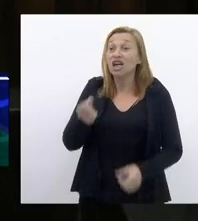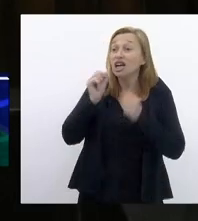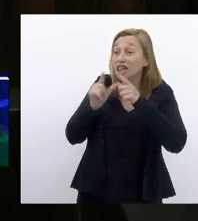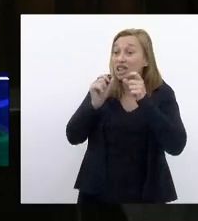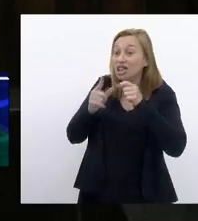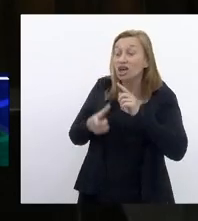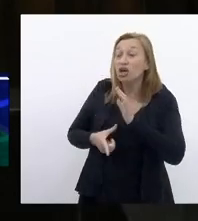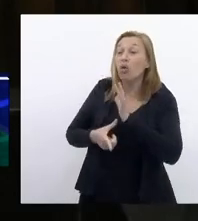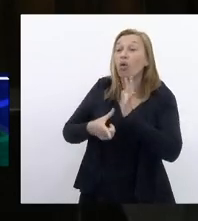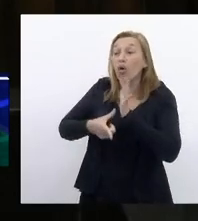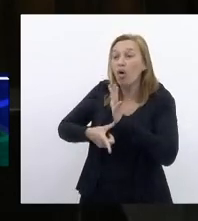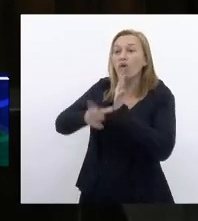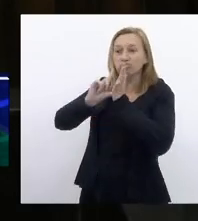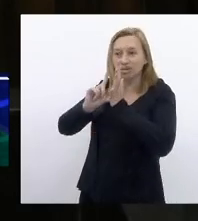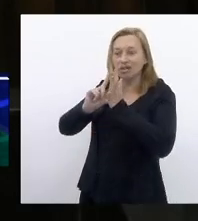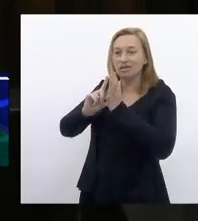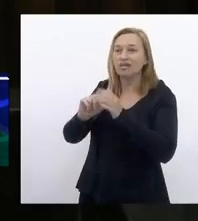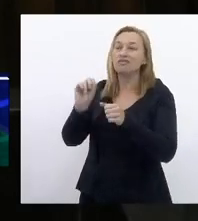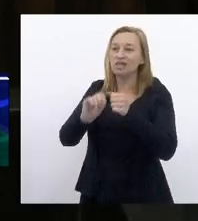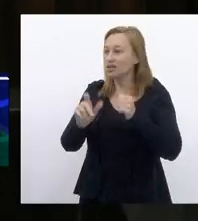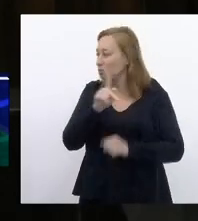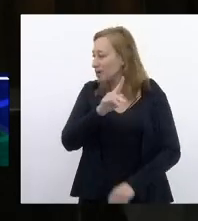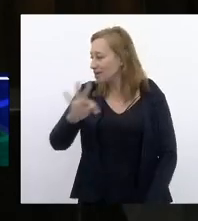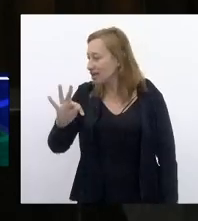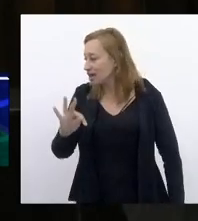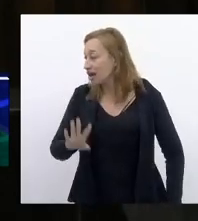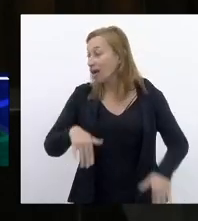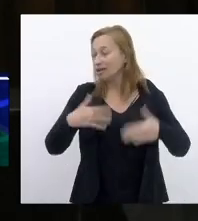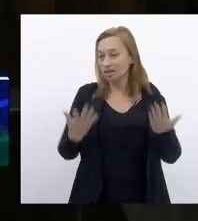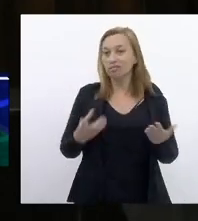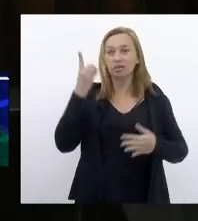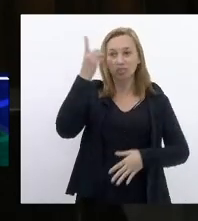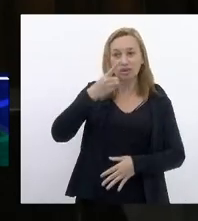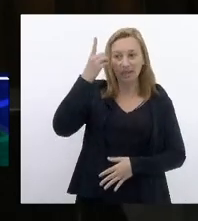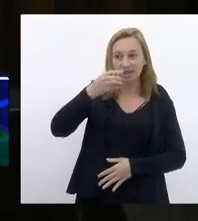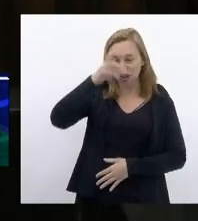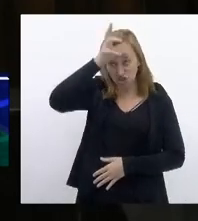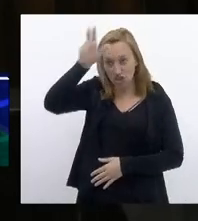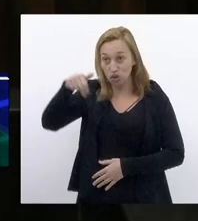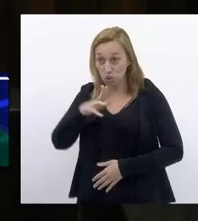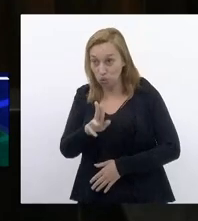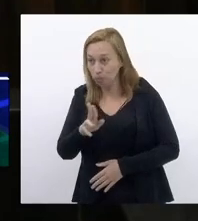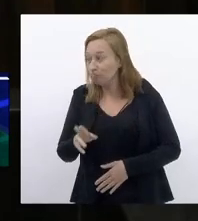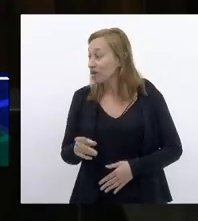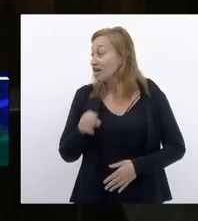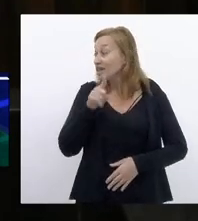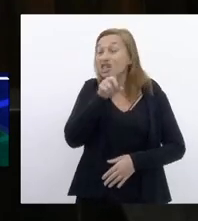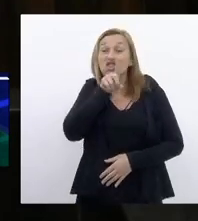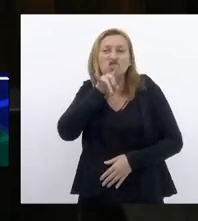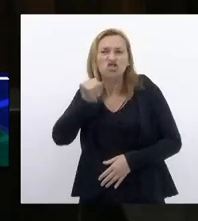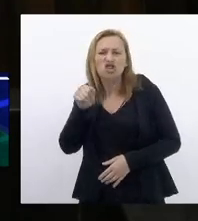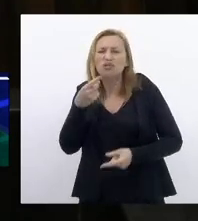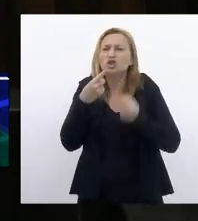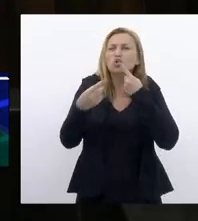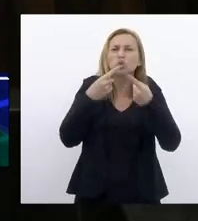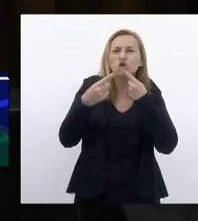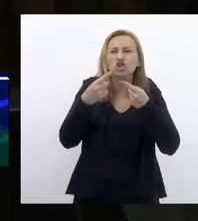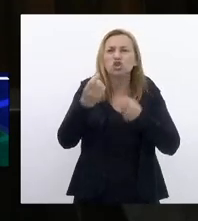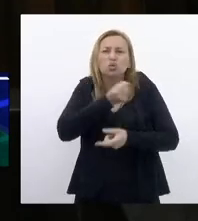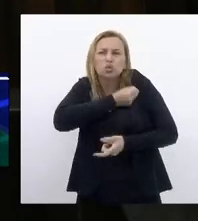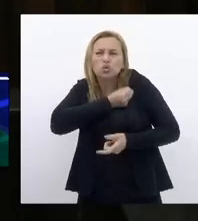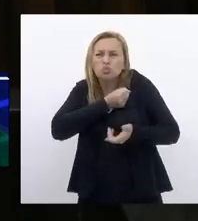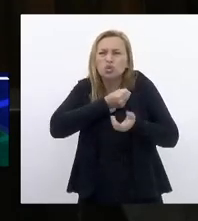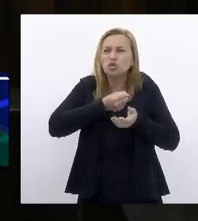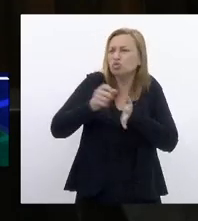fazia ao PT. Pois bem, deputada Tia Ju, nessa data foram discutidos inúmeros